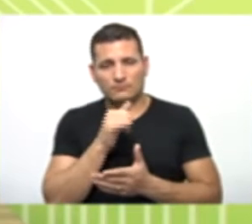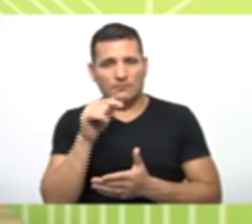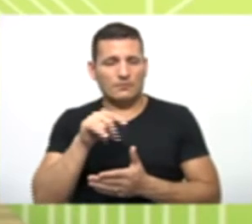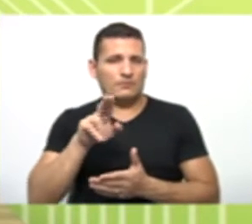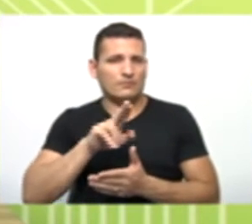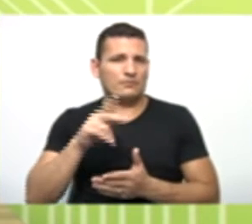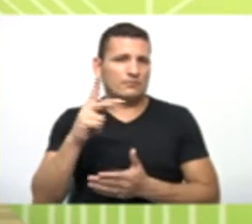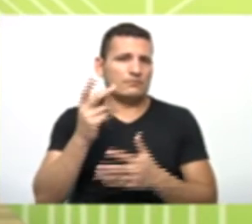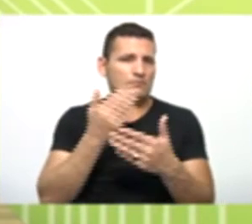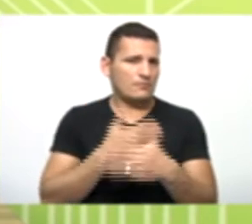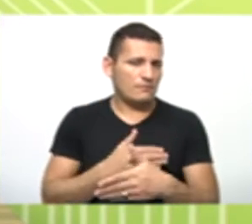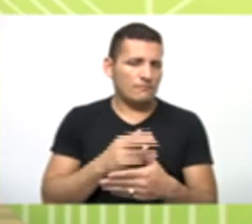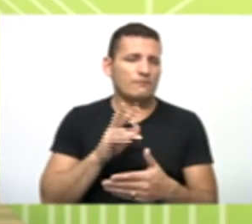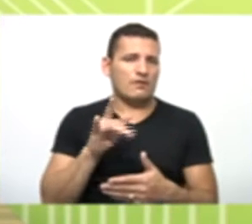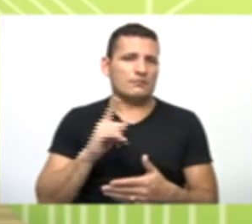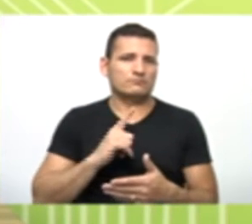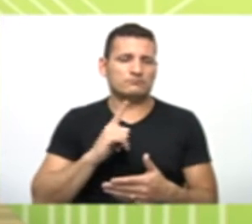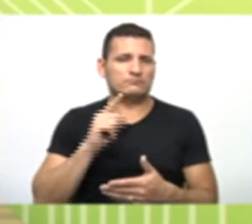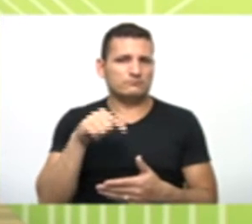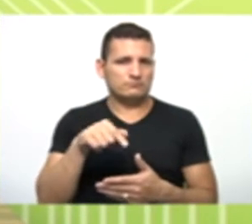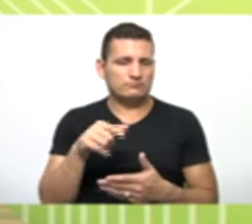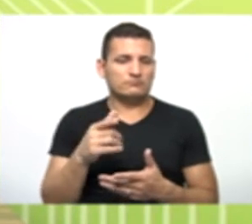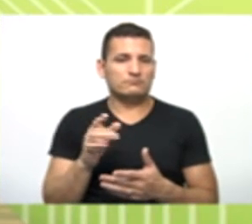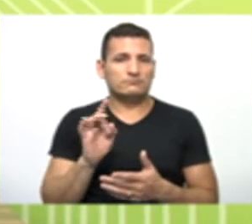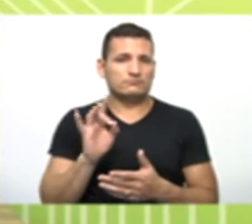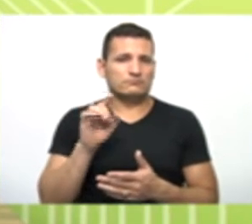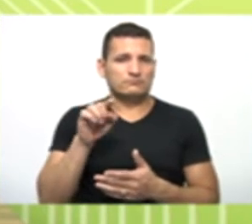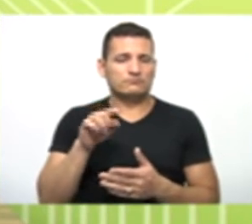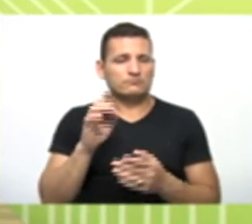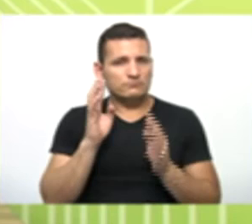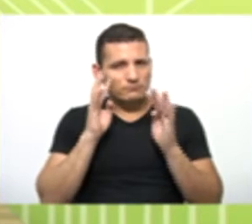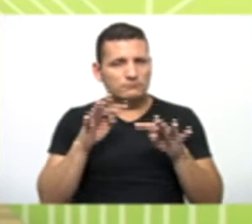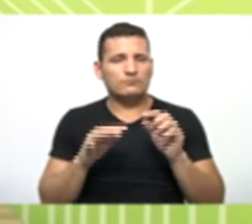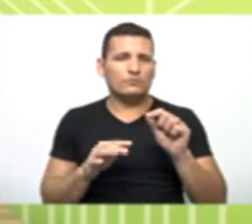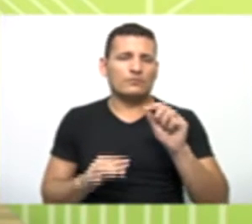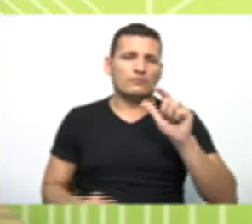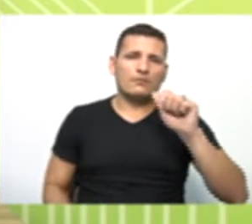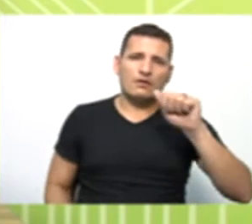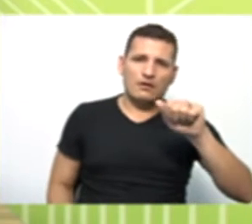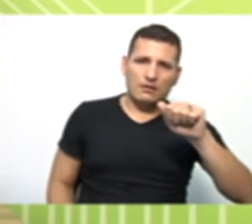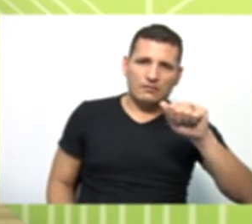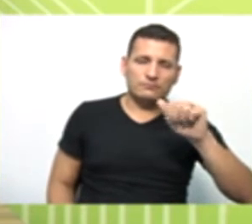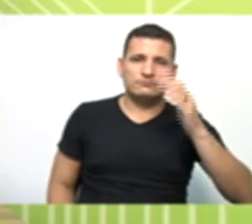sua avaliação, ela vai estar lá. Ok? Então é só você atentar o que é o A. Você